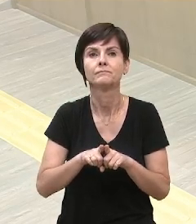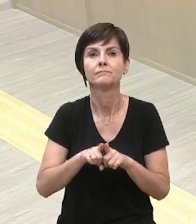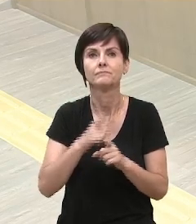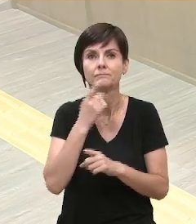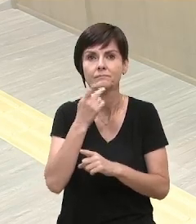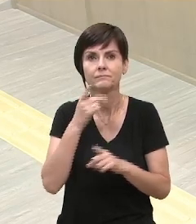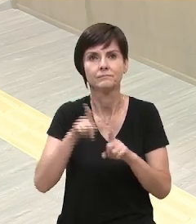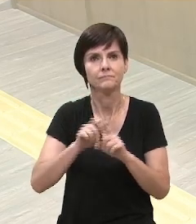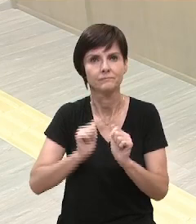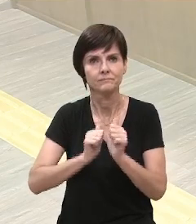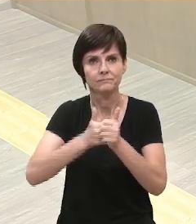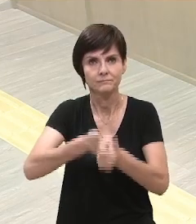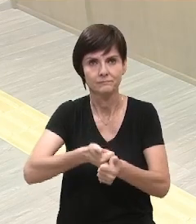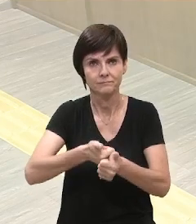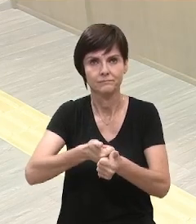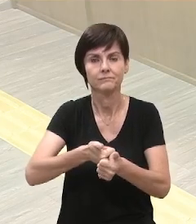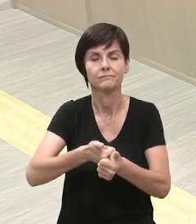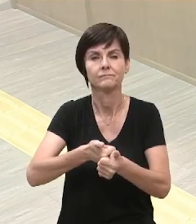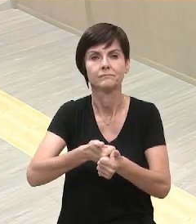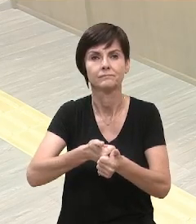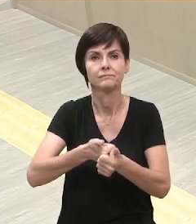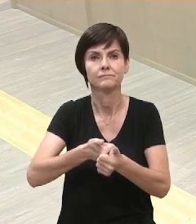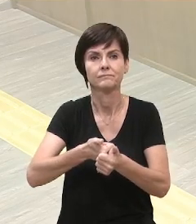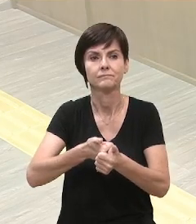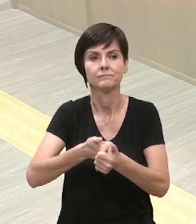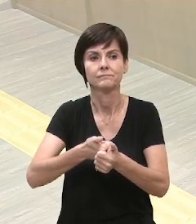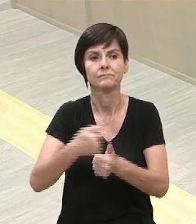fala de aproximação do vereador Zanquim é sempre importante.